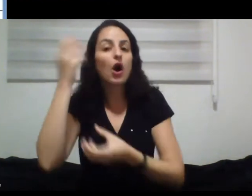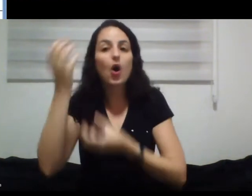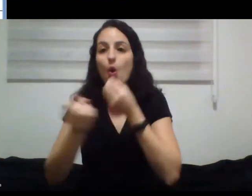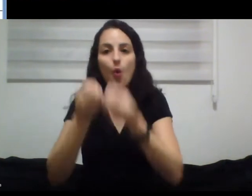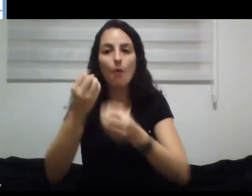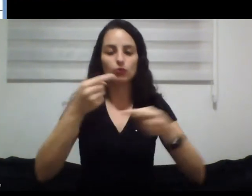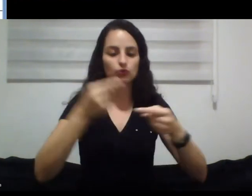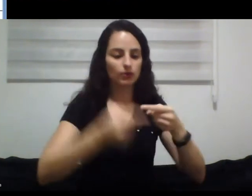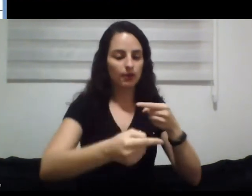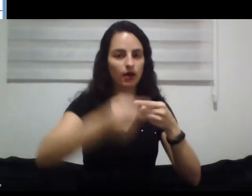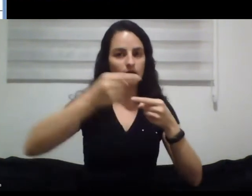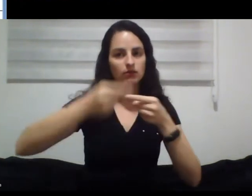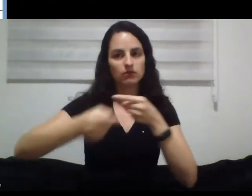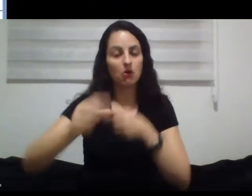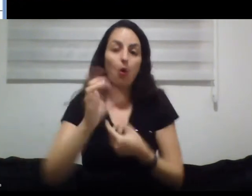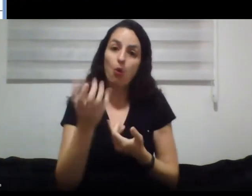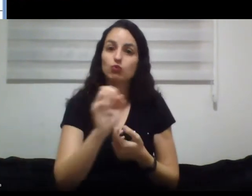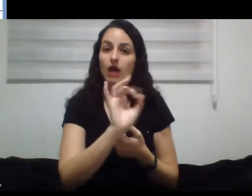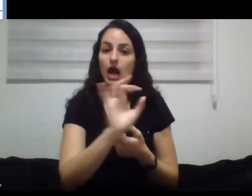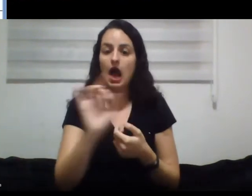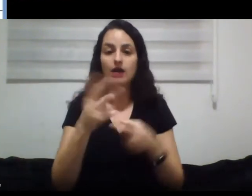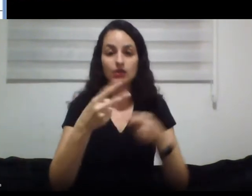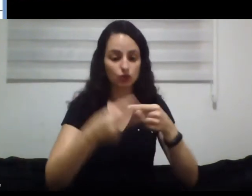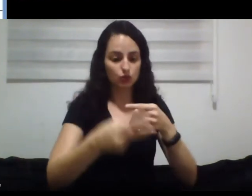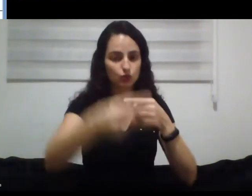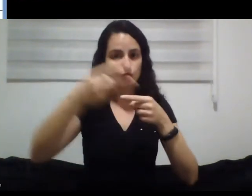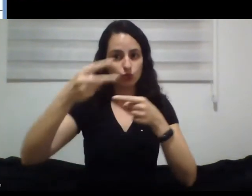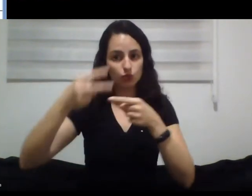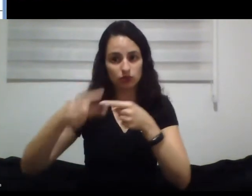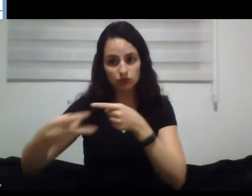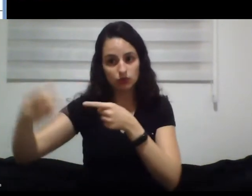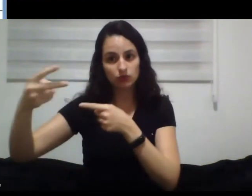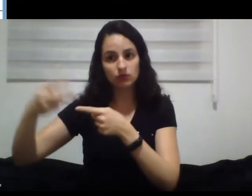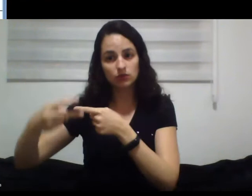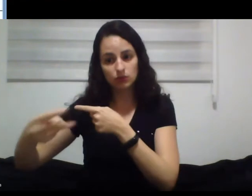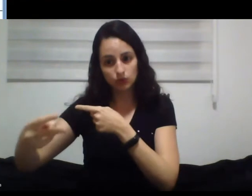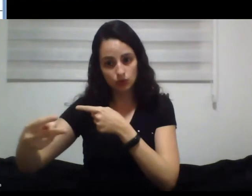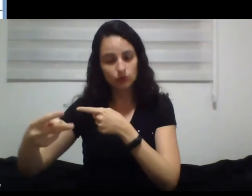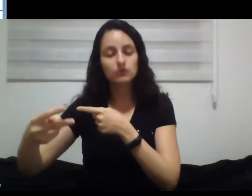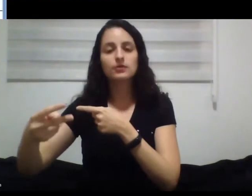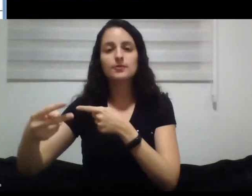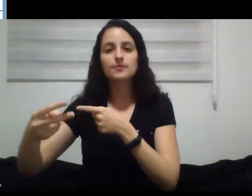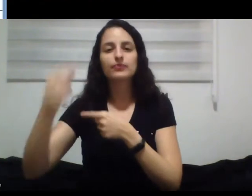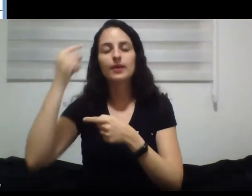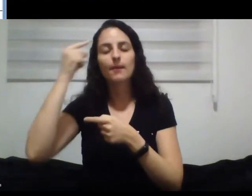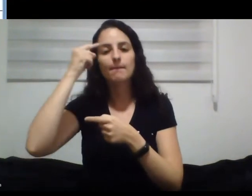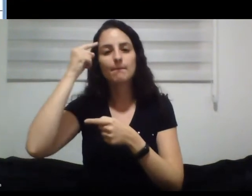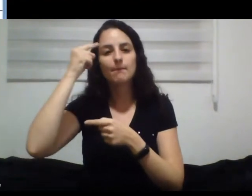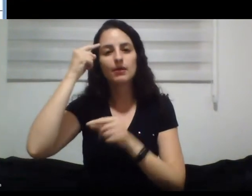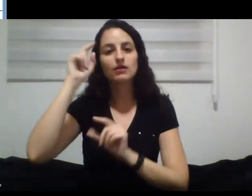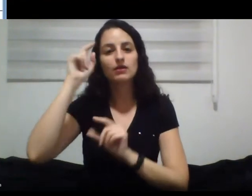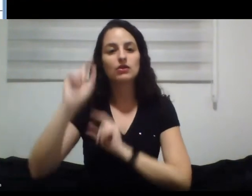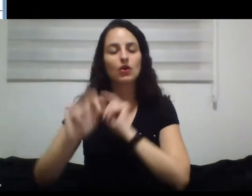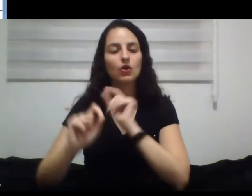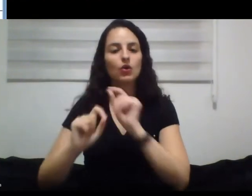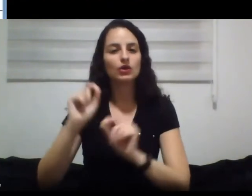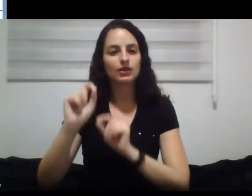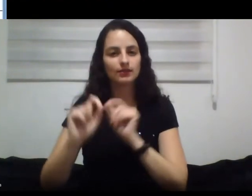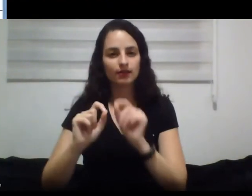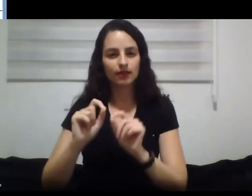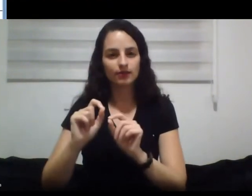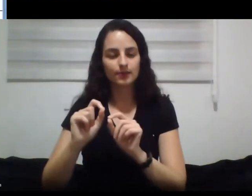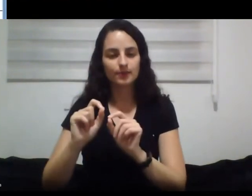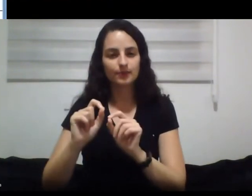vai ser entregue aqui, né? Eu acho que talvez é bom fazer esse exercício de... Mesmo que seja simples, gente, eu vou fazer um PowerPoint, vou fazer um